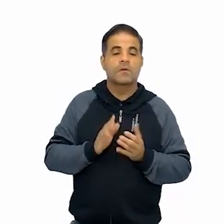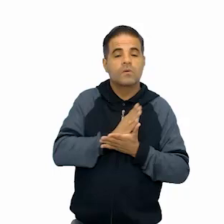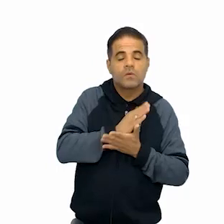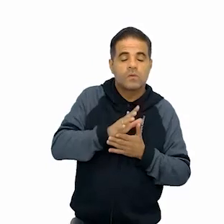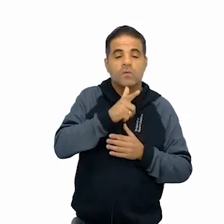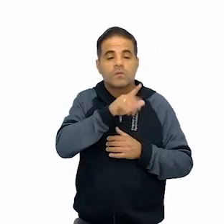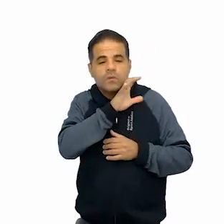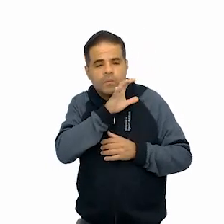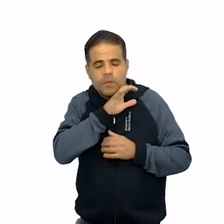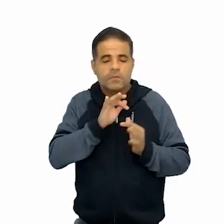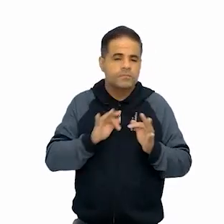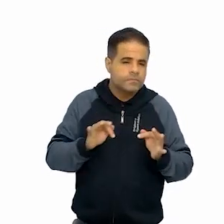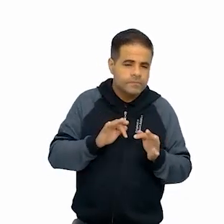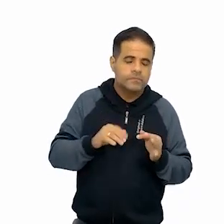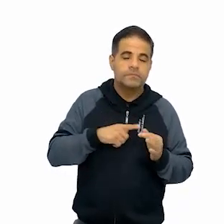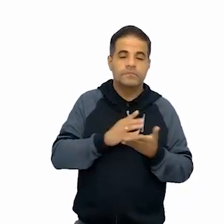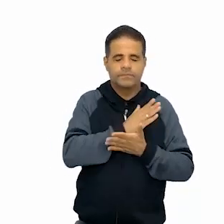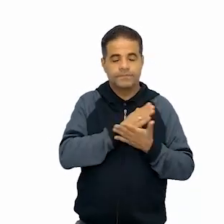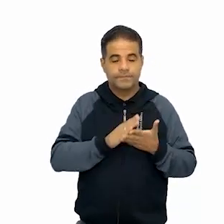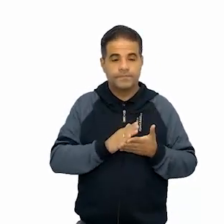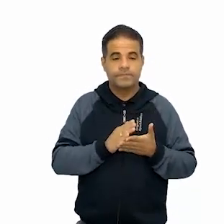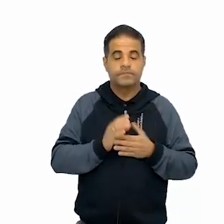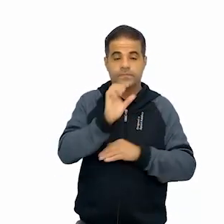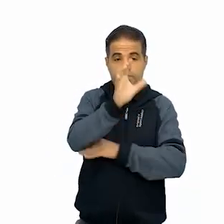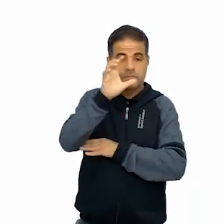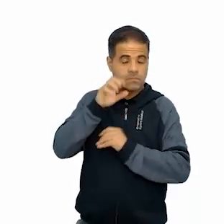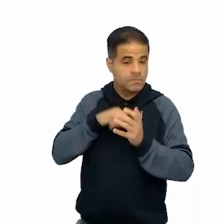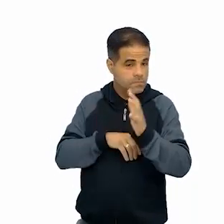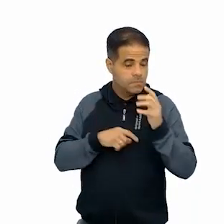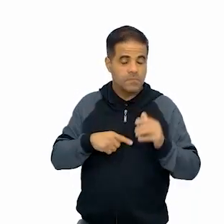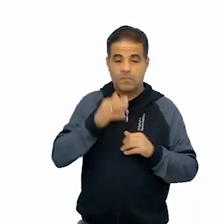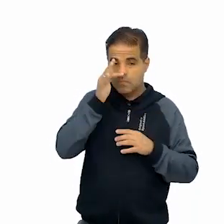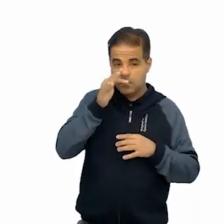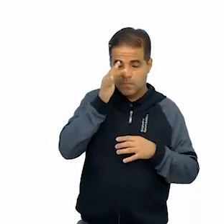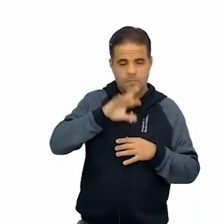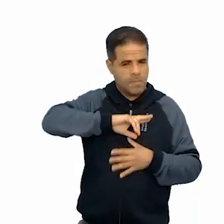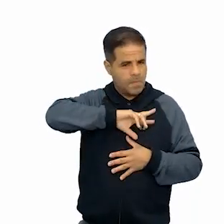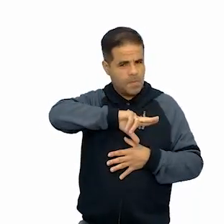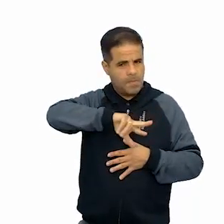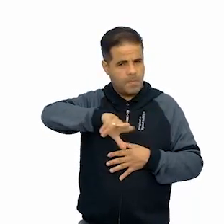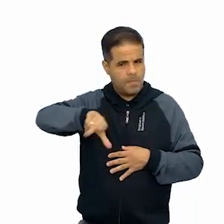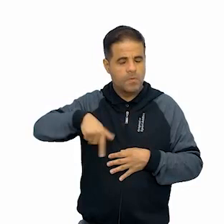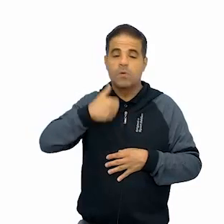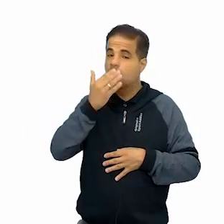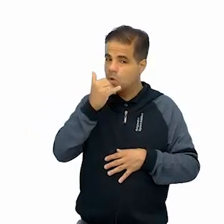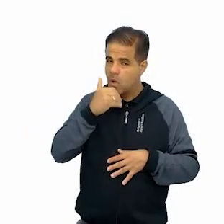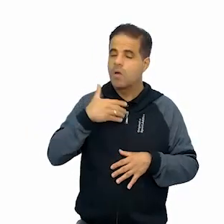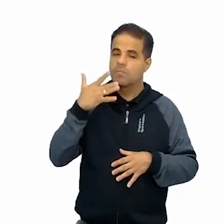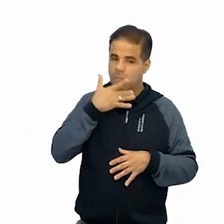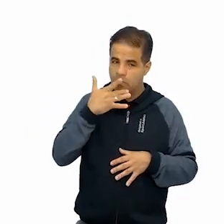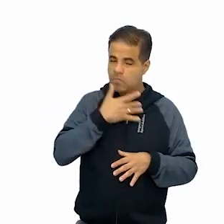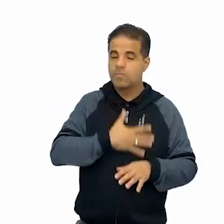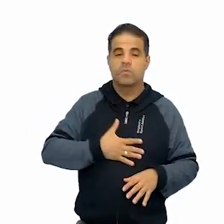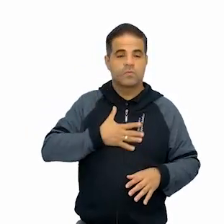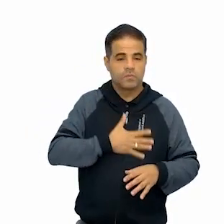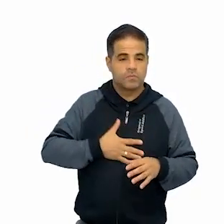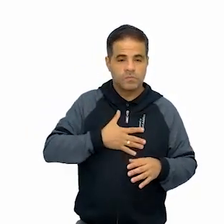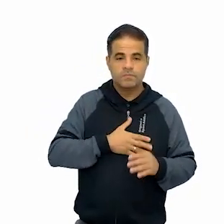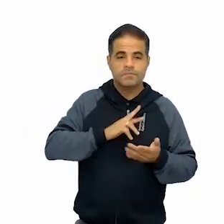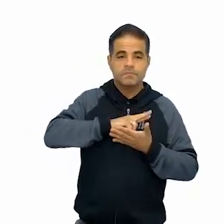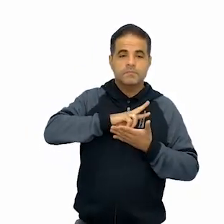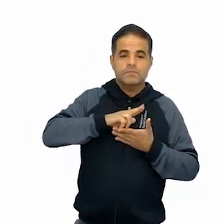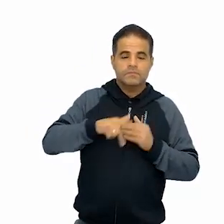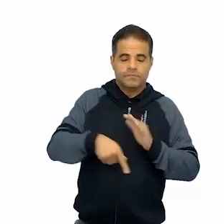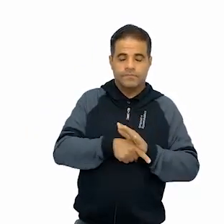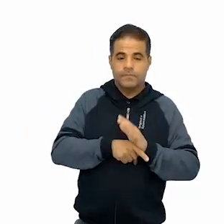vertebrados e ovos, além de algumas seivas de árvores e flores abundantes, que são